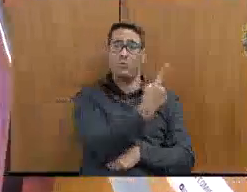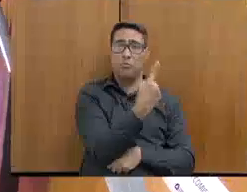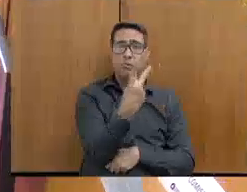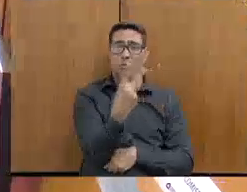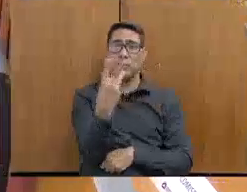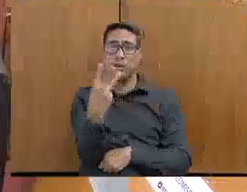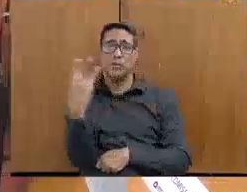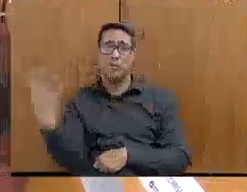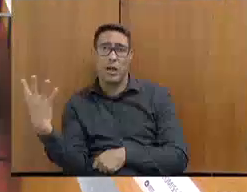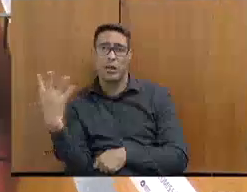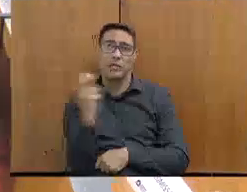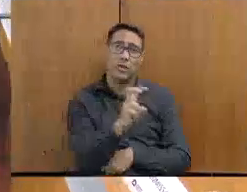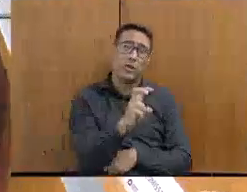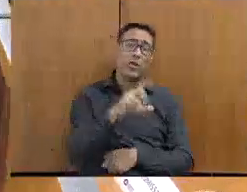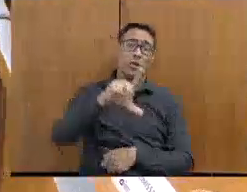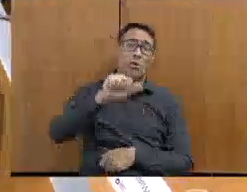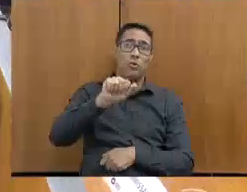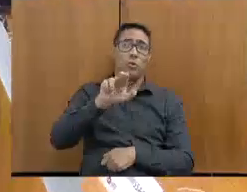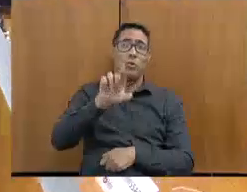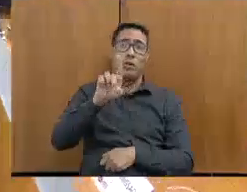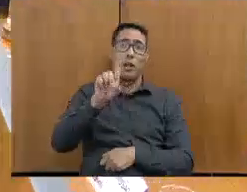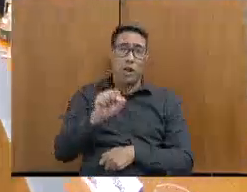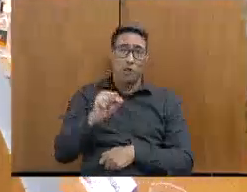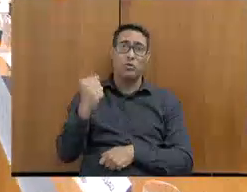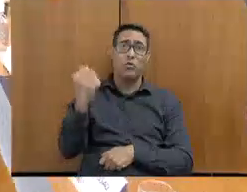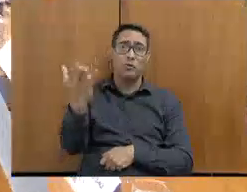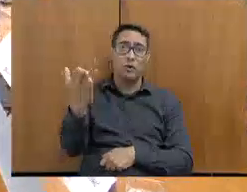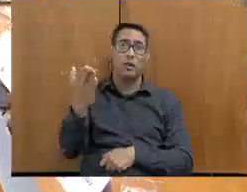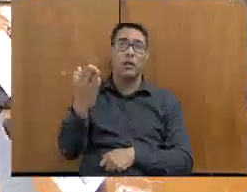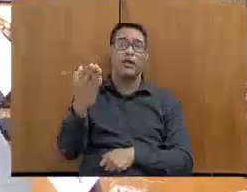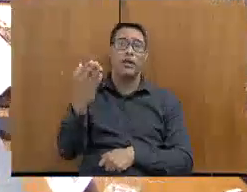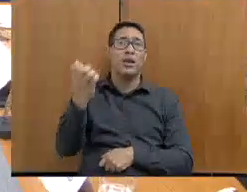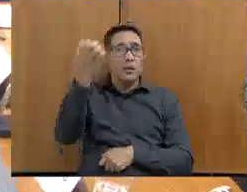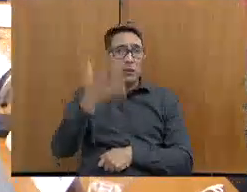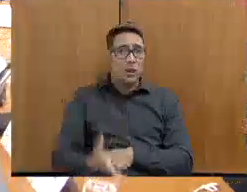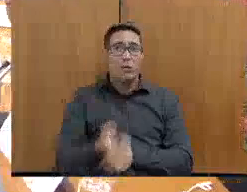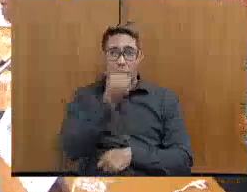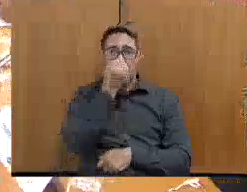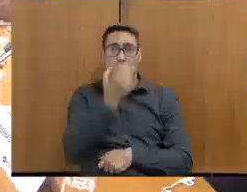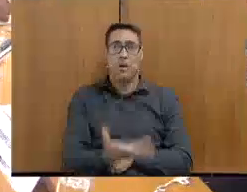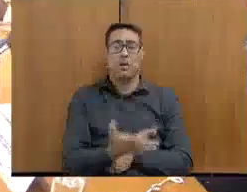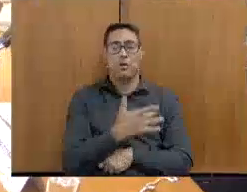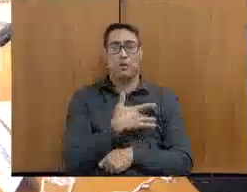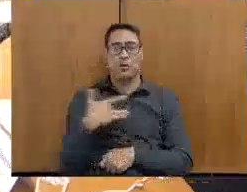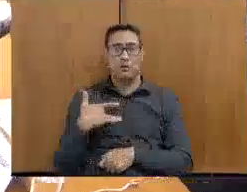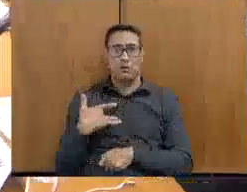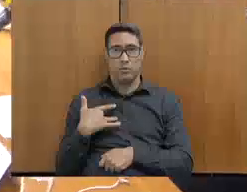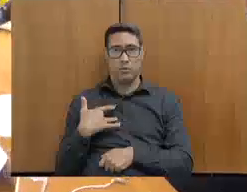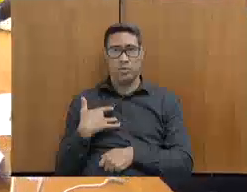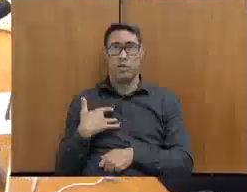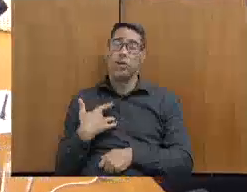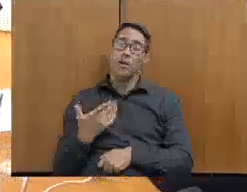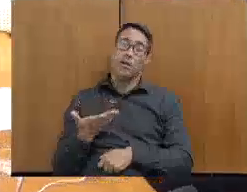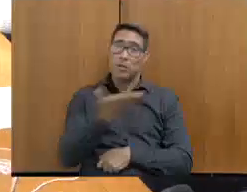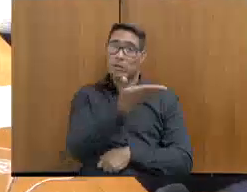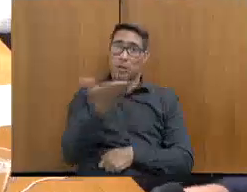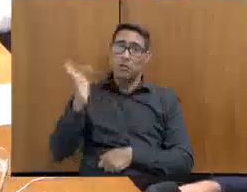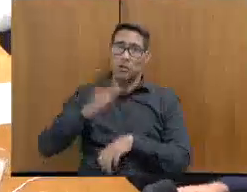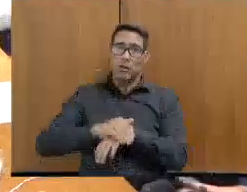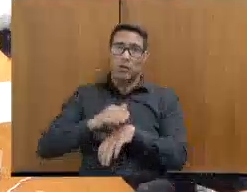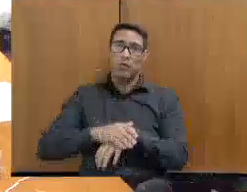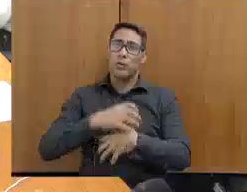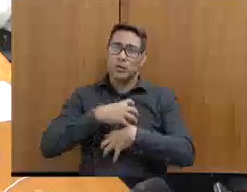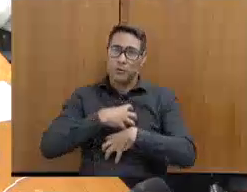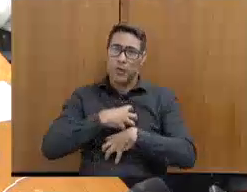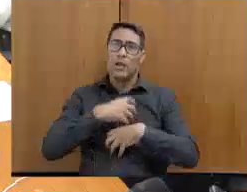cinco laudos de fora todo testando que tá bem de saúde então Dra Letícia na esperança da sua sensibilidade para